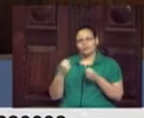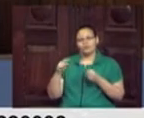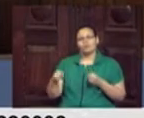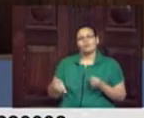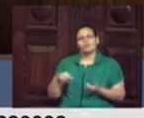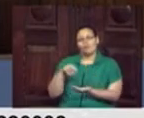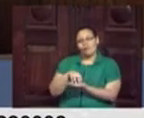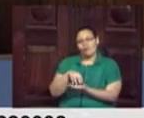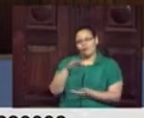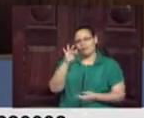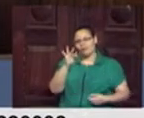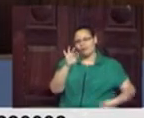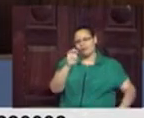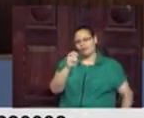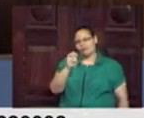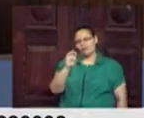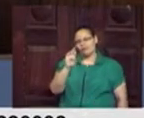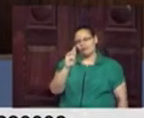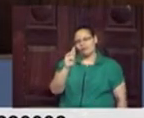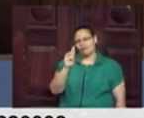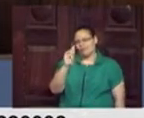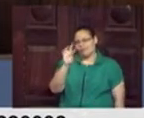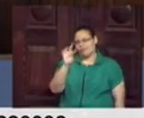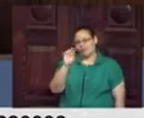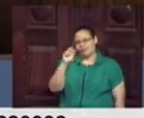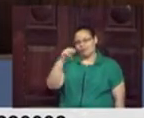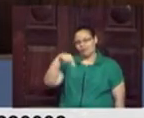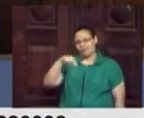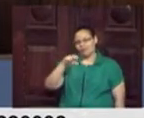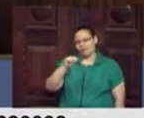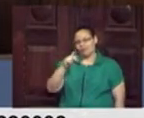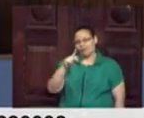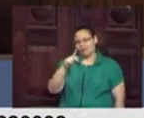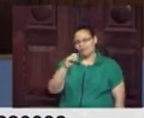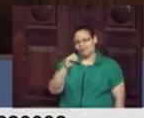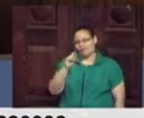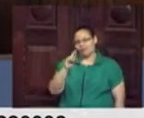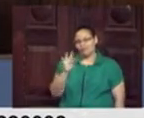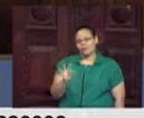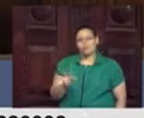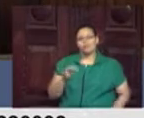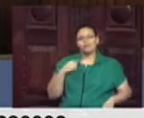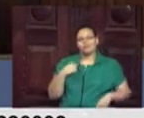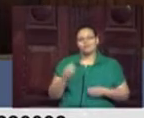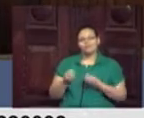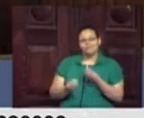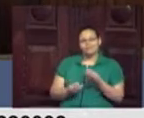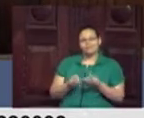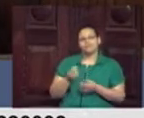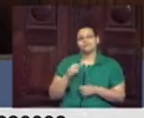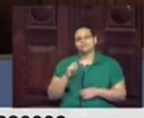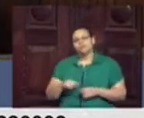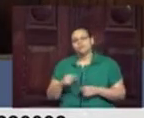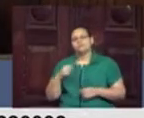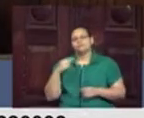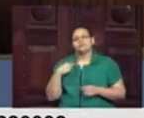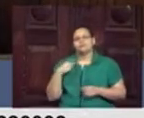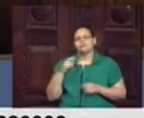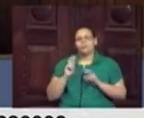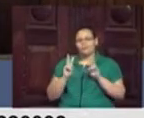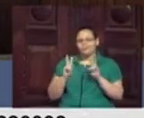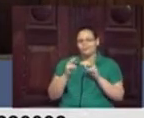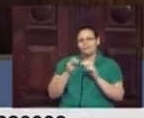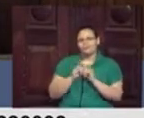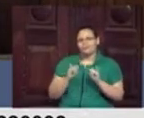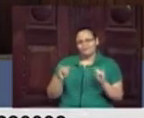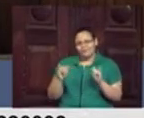financia muita gente nessa casa. A FETransport financia muita campanha de deputado, financia muita campanha de prefeito e de